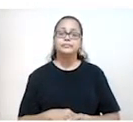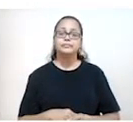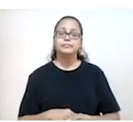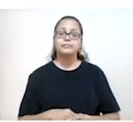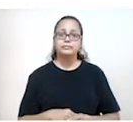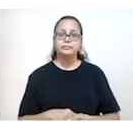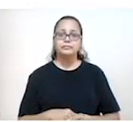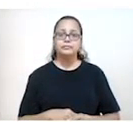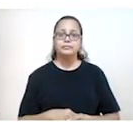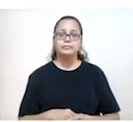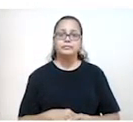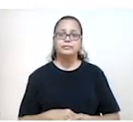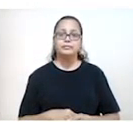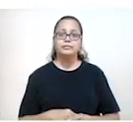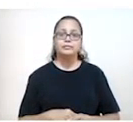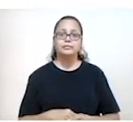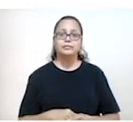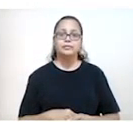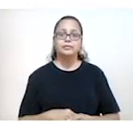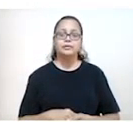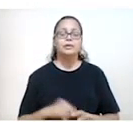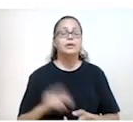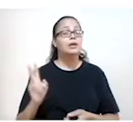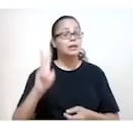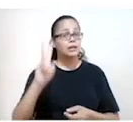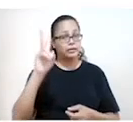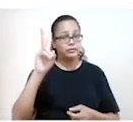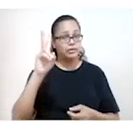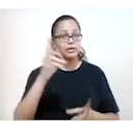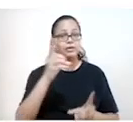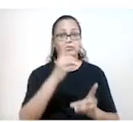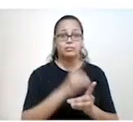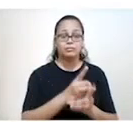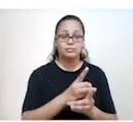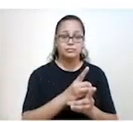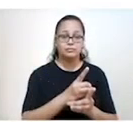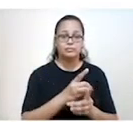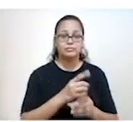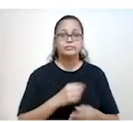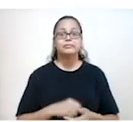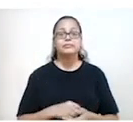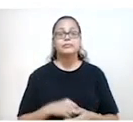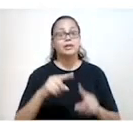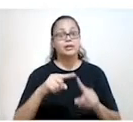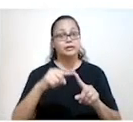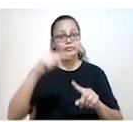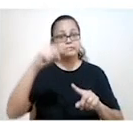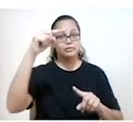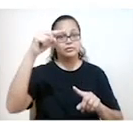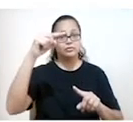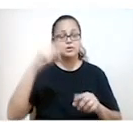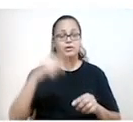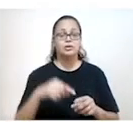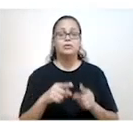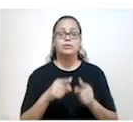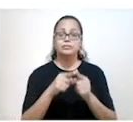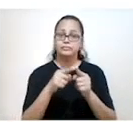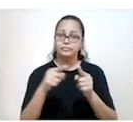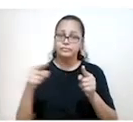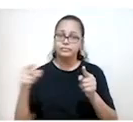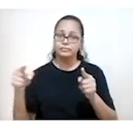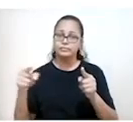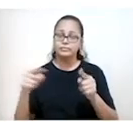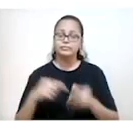Sempre a variável que depende de uma conta para a gente chegar nela é o vertical, em pé. Vertical é em pé, horizontal é